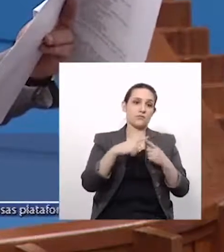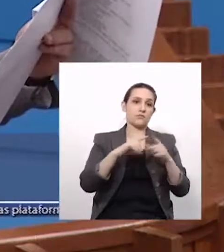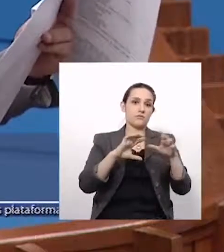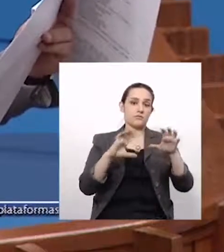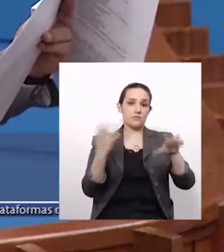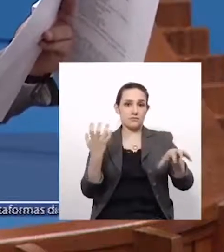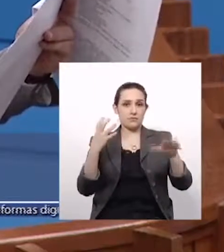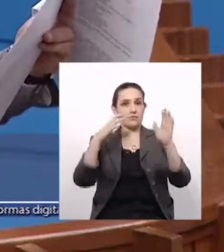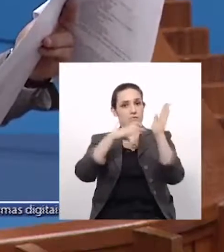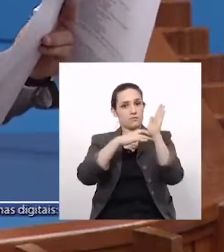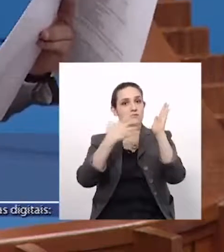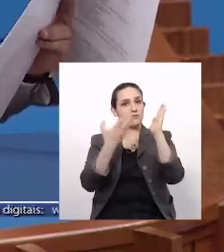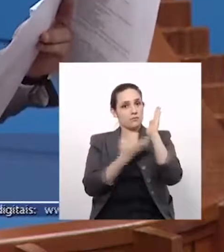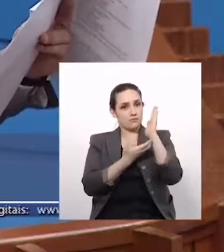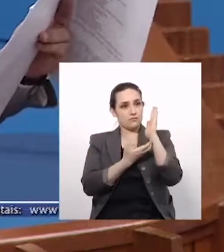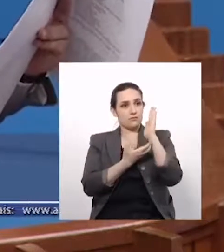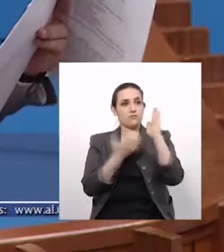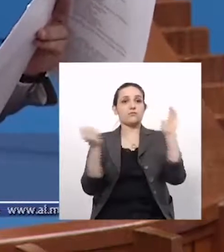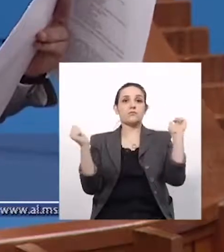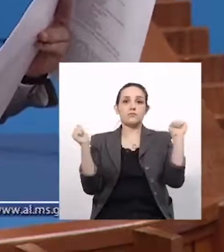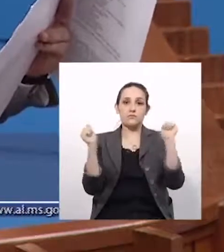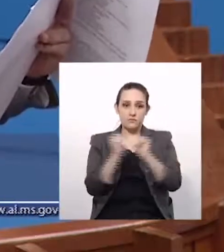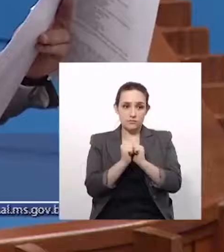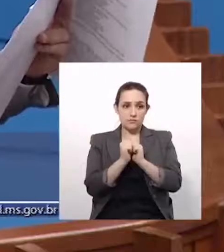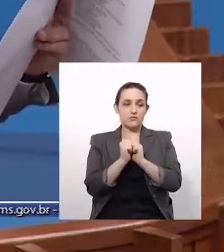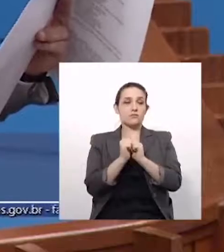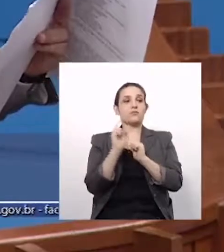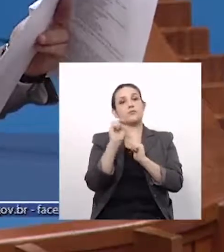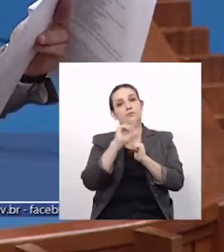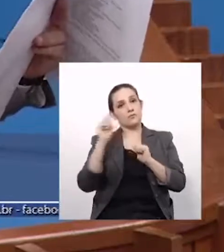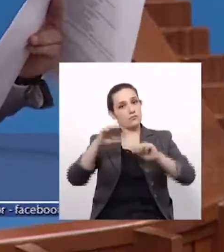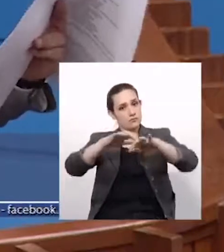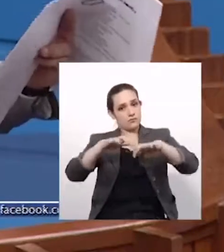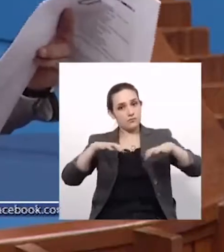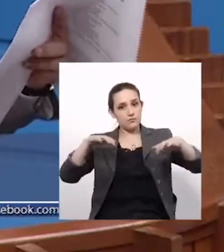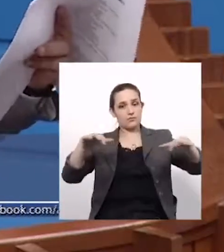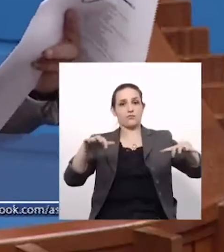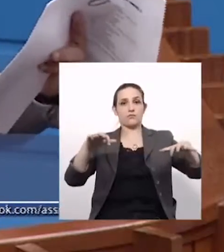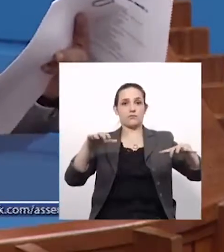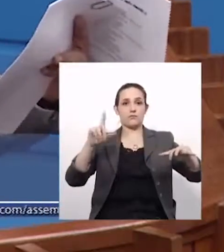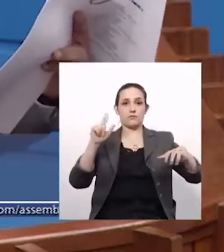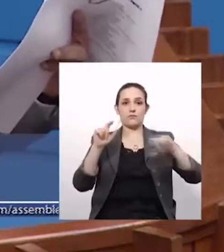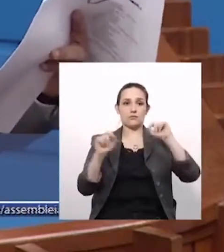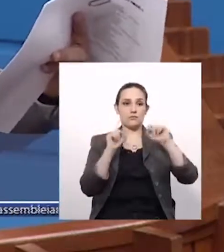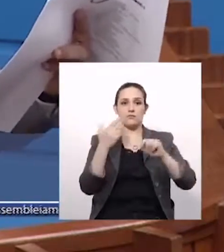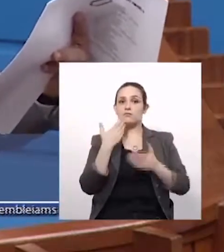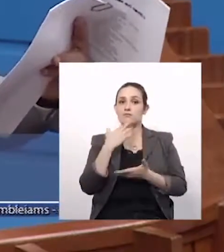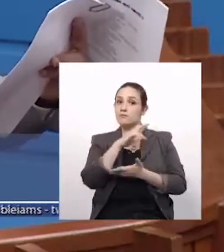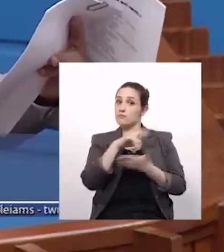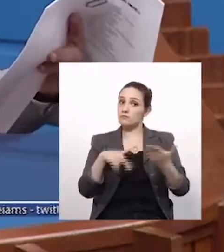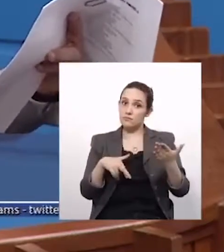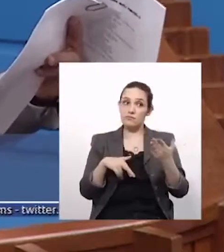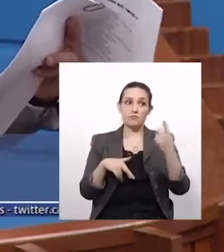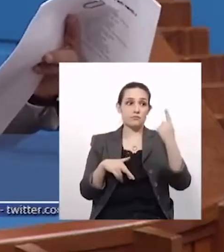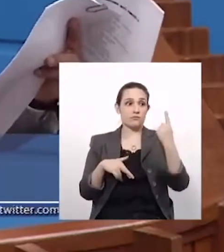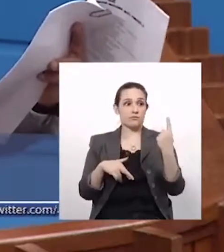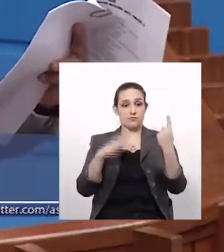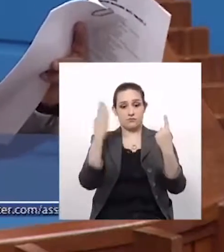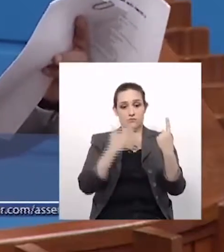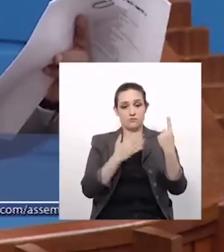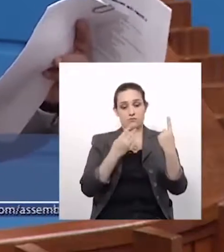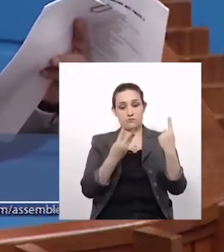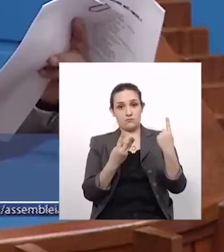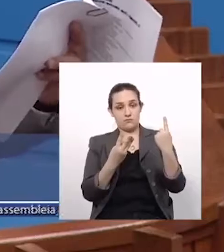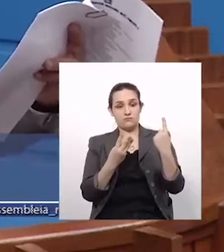pelo Senado Federal, em conjunto ou separadamente, mediante requerimento de 1/3 de